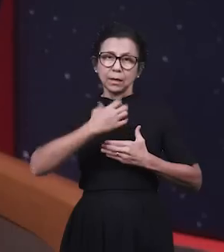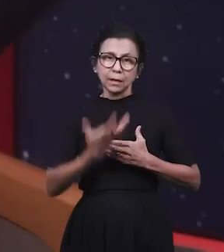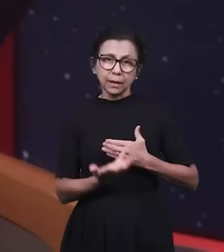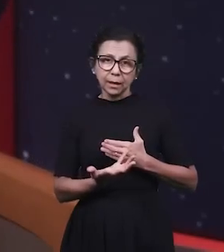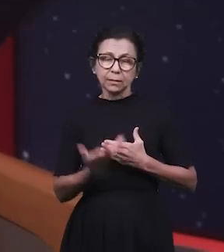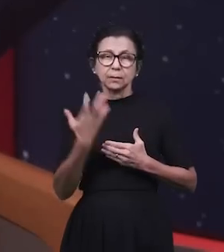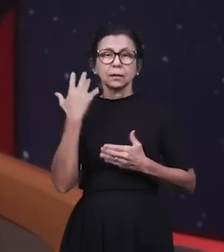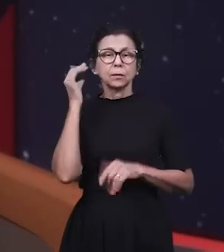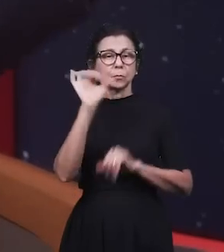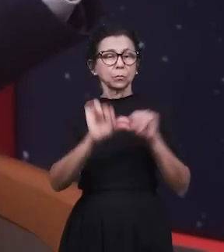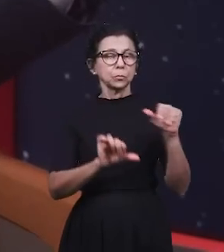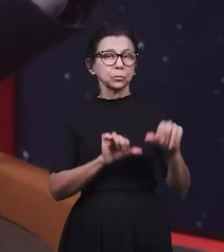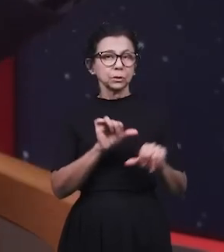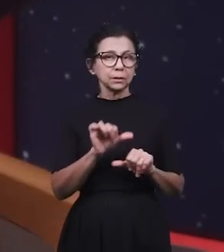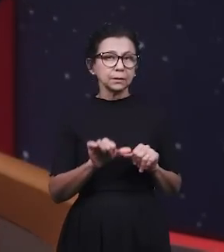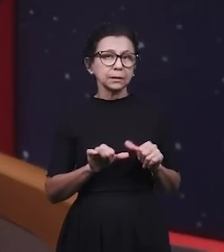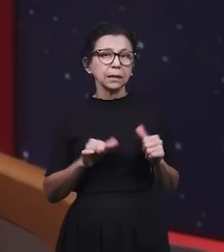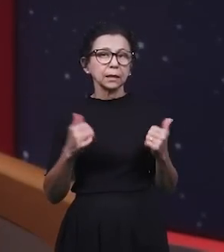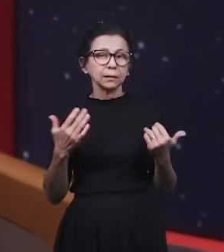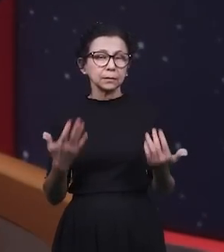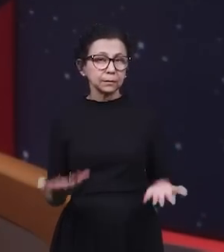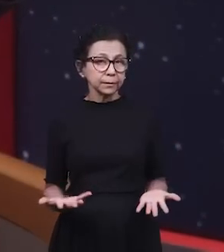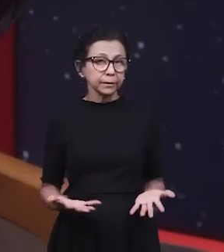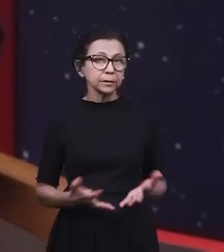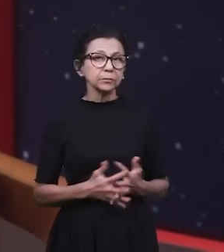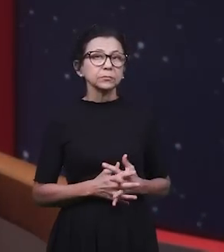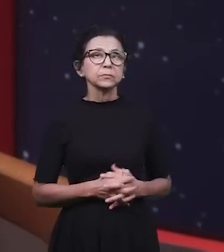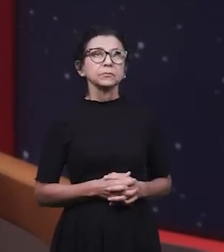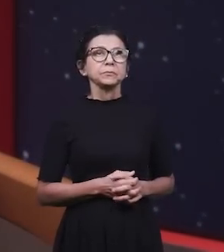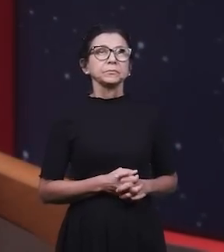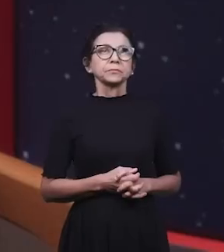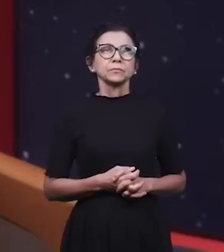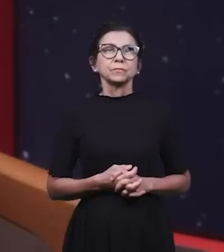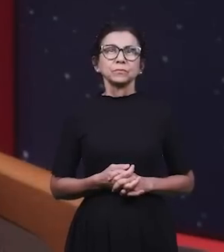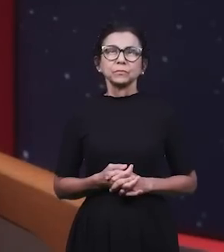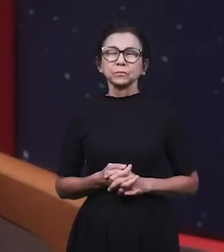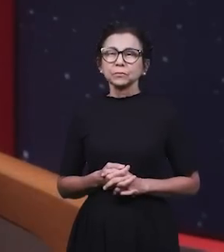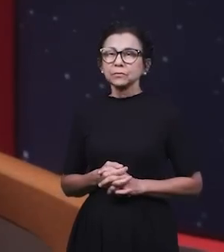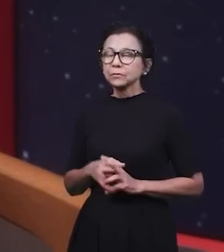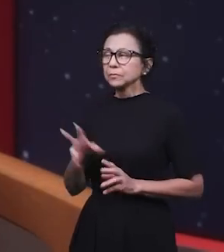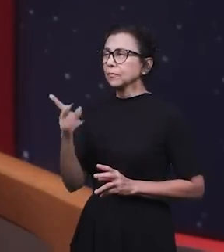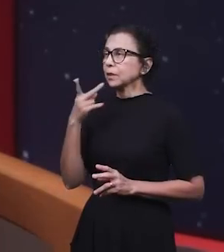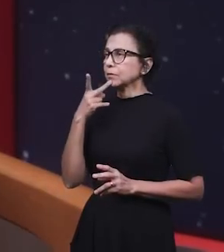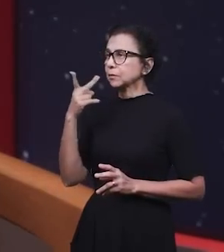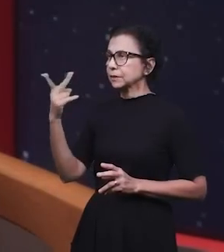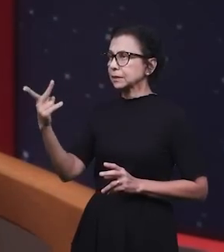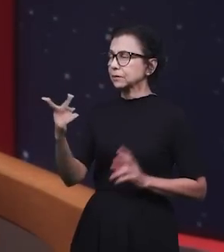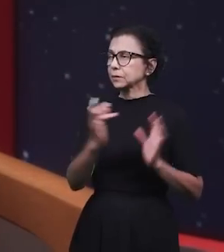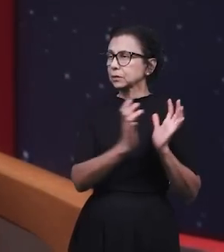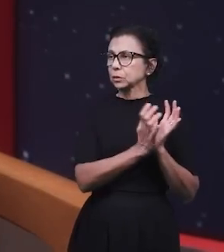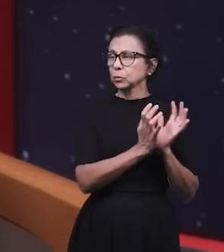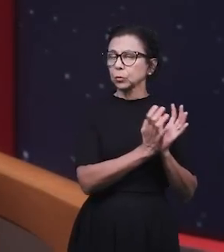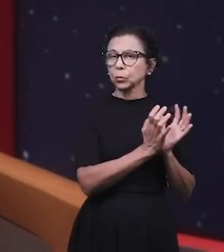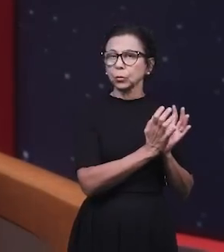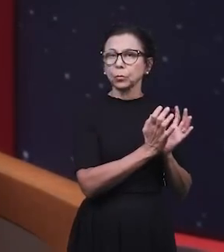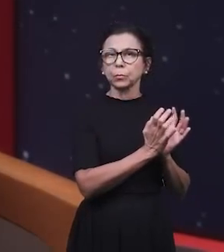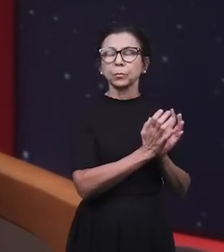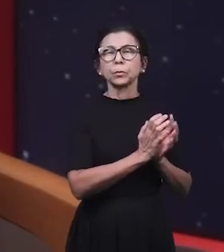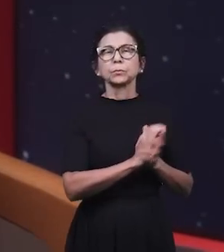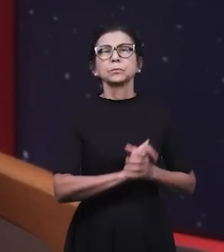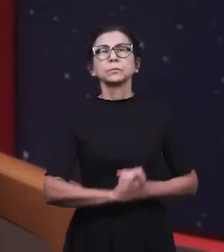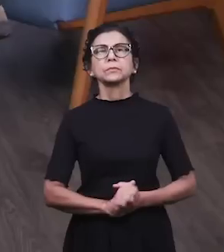pela palavra do Senhor. E esse consórcio que você mencionou, é aquilo que Daniel já ouvi de você algumas vezes.